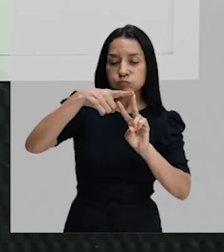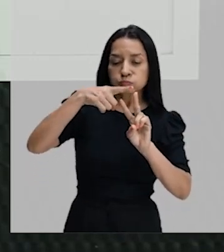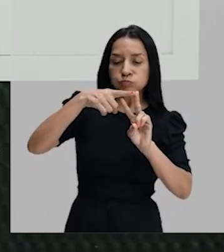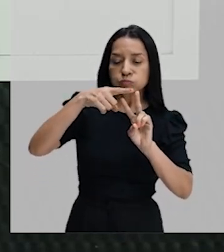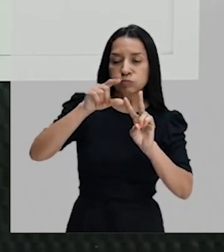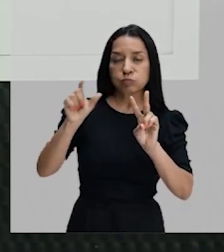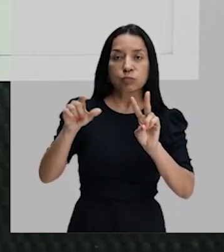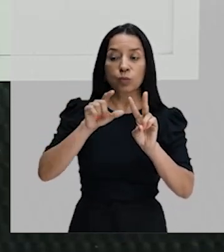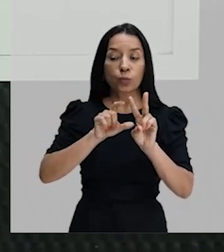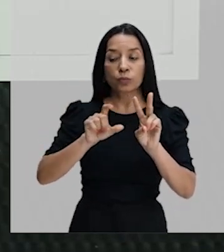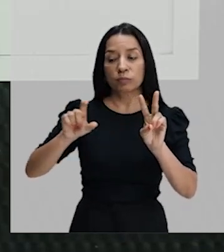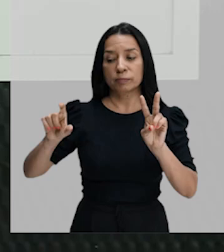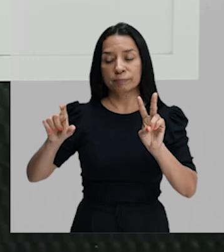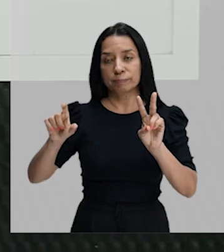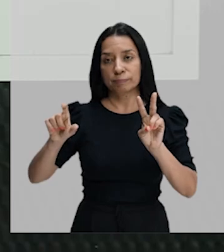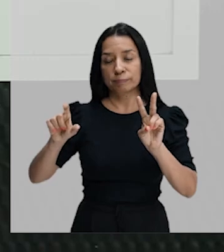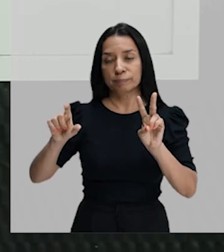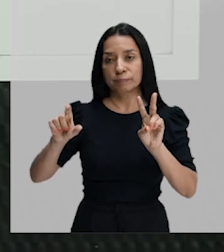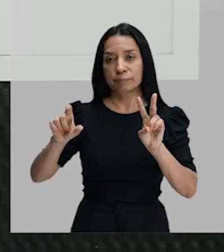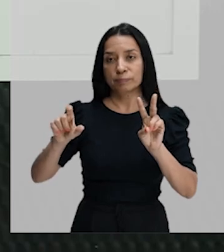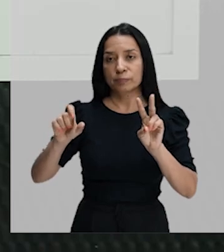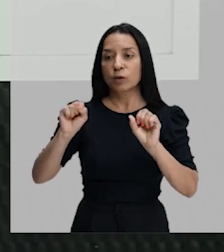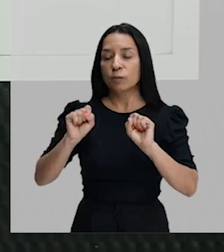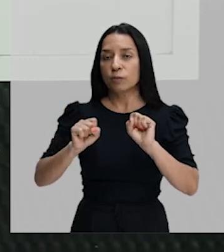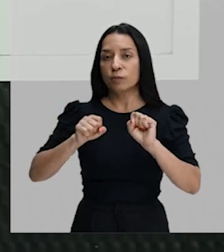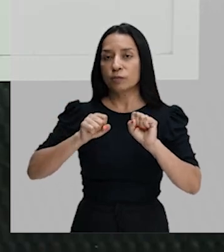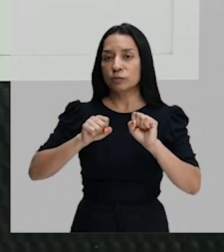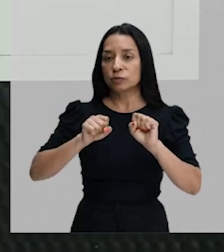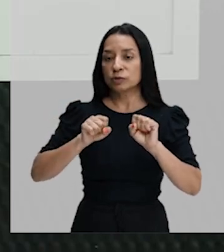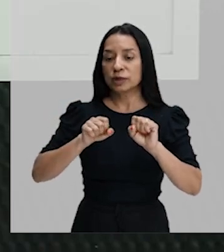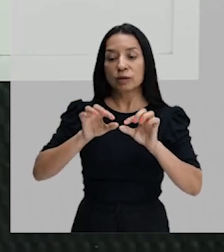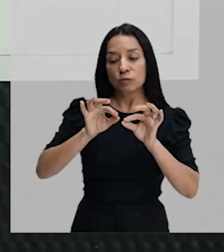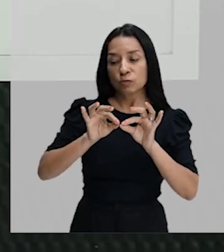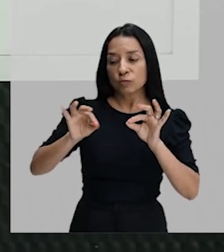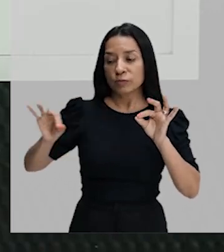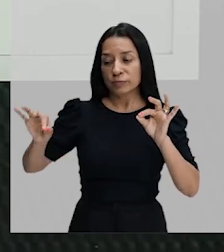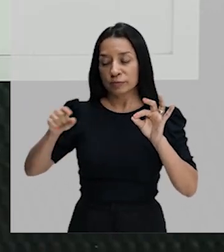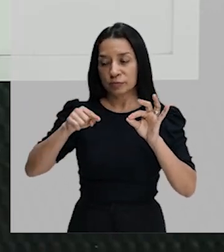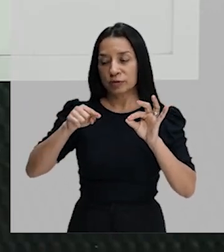certo? Esse é o tamanho do vetor. Então, nós podemos ter comprimentos de retas orientados